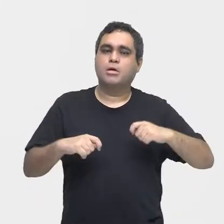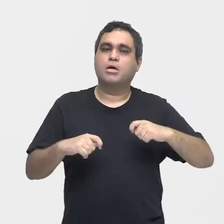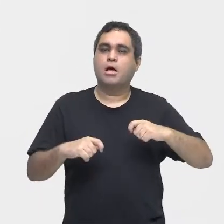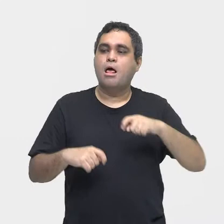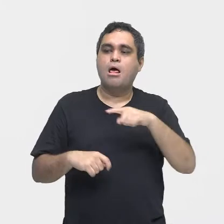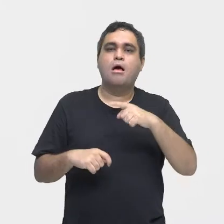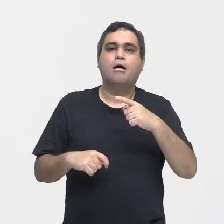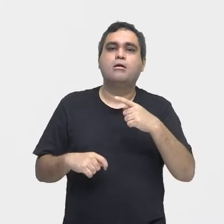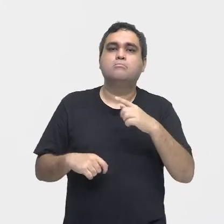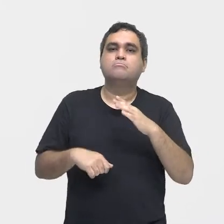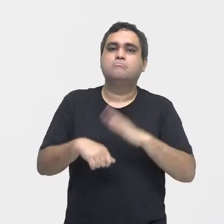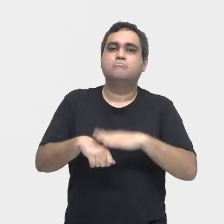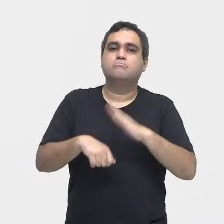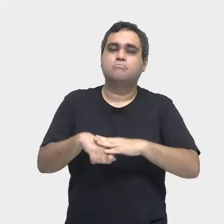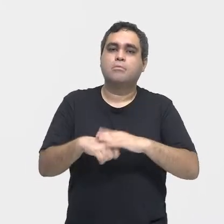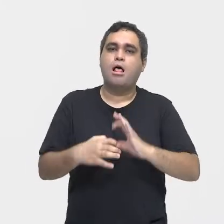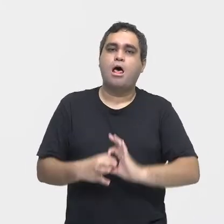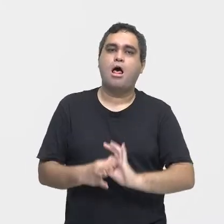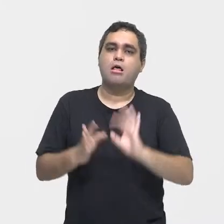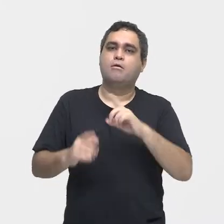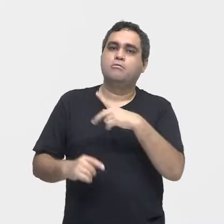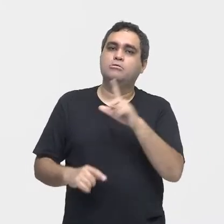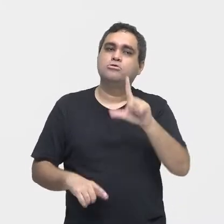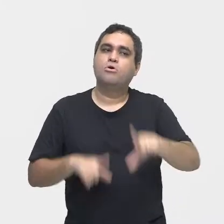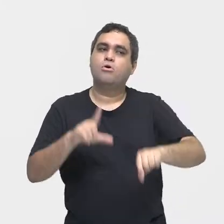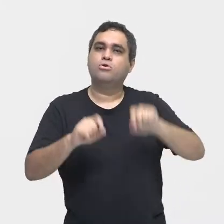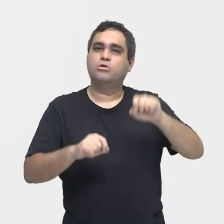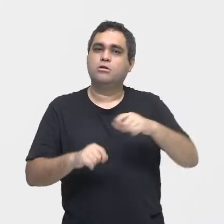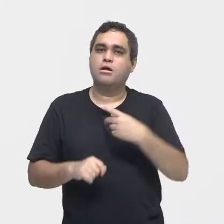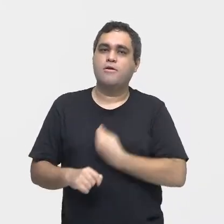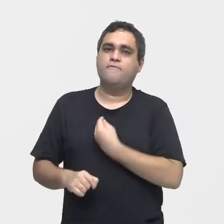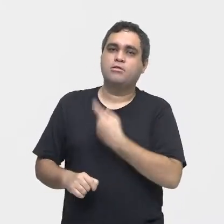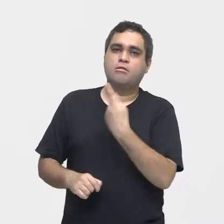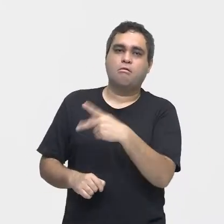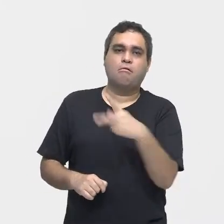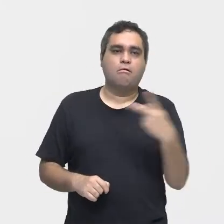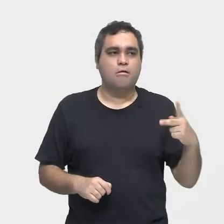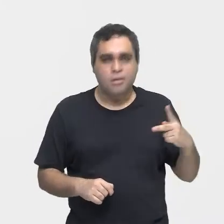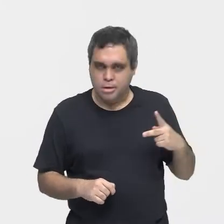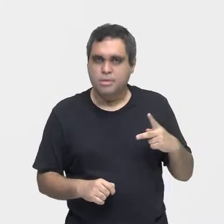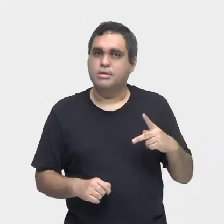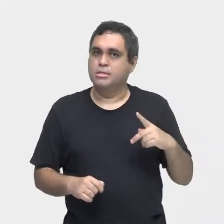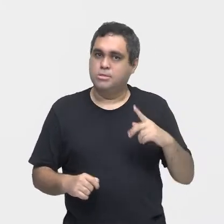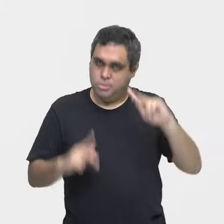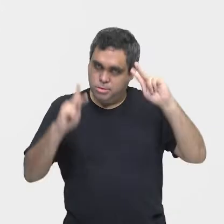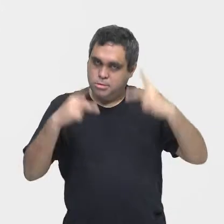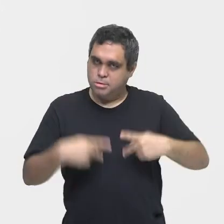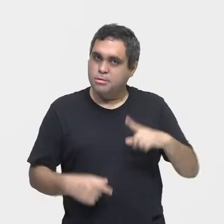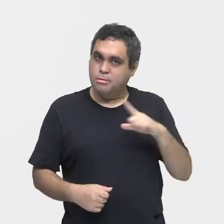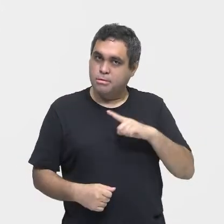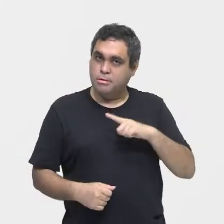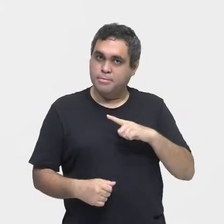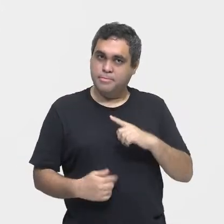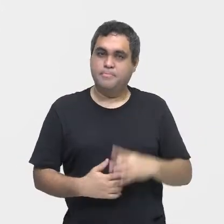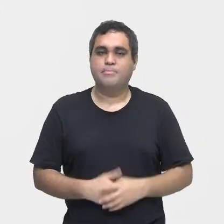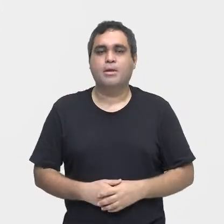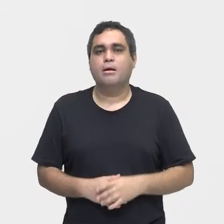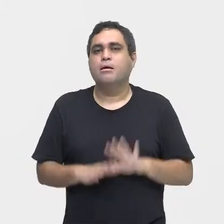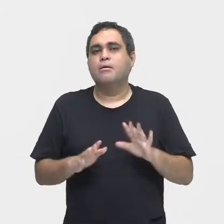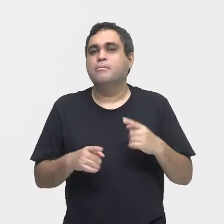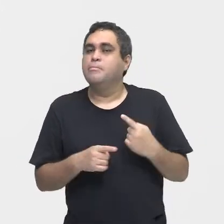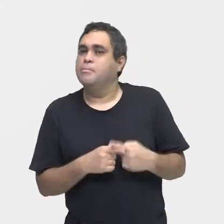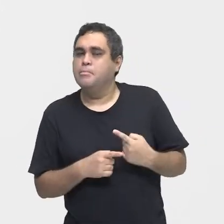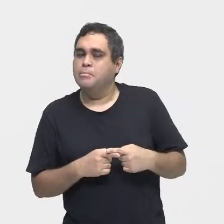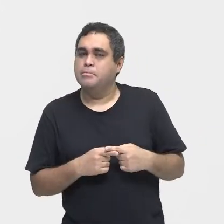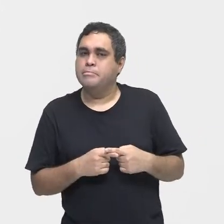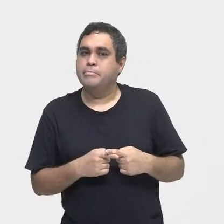O homem tem a possibilidade de construir a sua história. O homem tem essa possibilidade, tá? Por quê? Porque existe